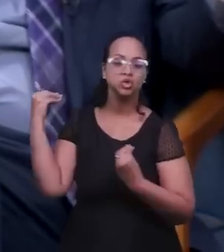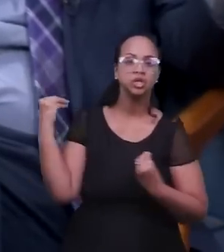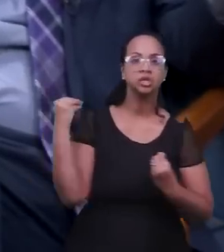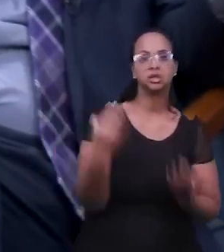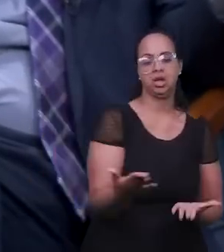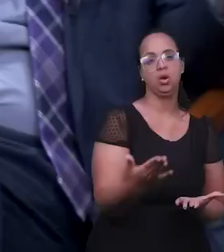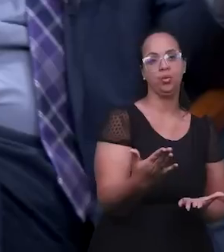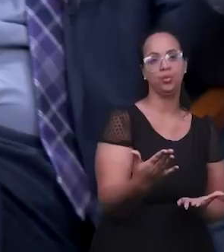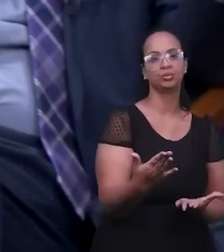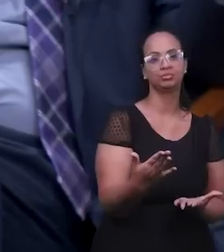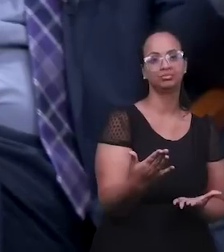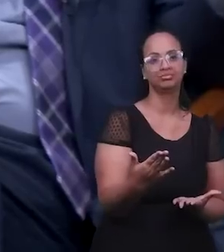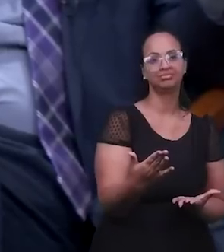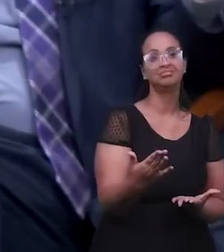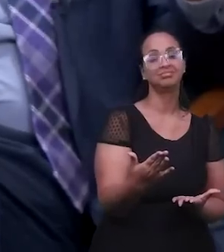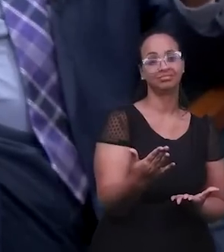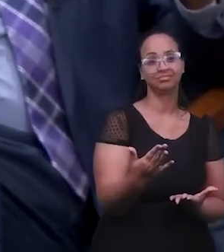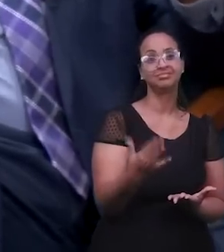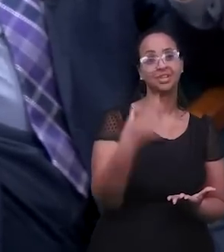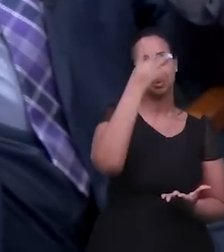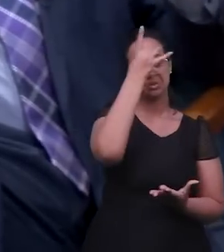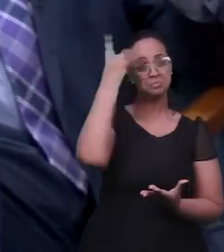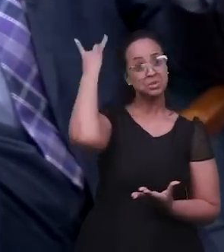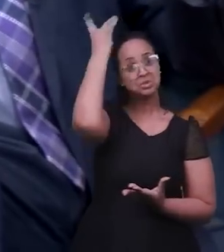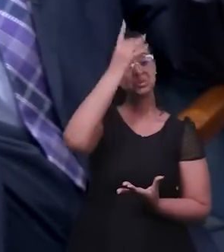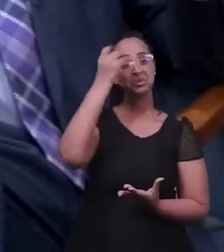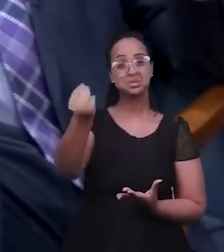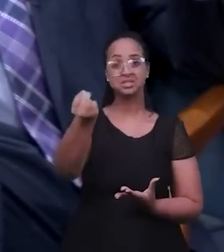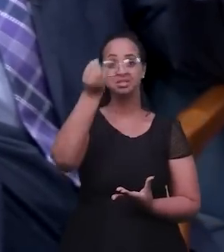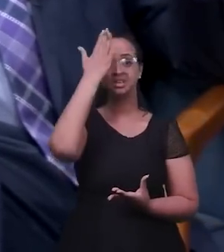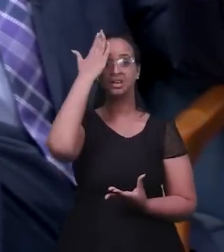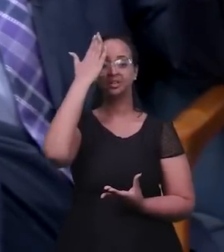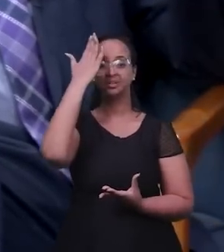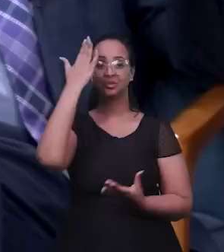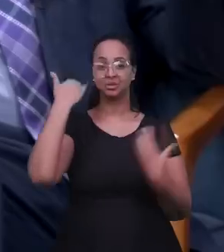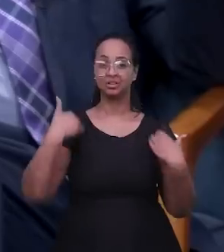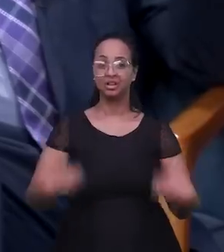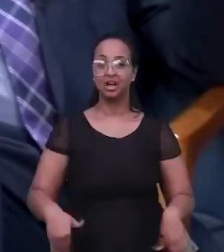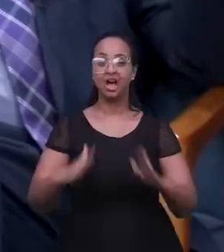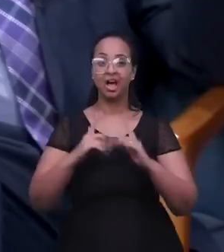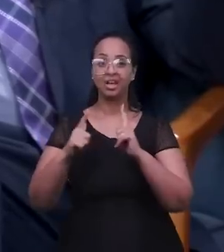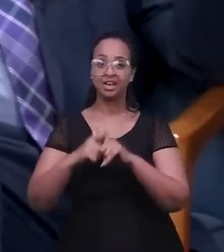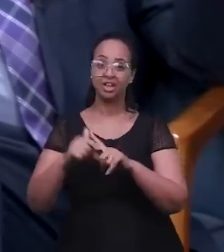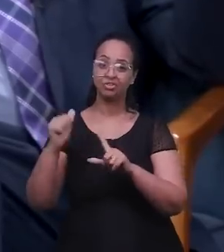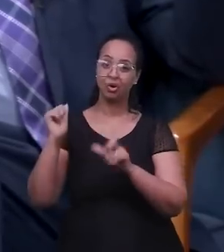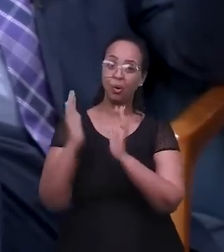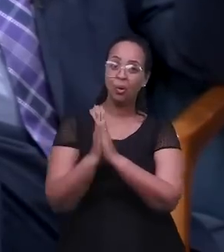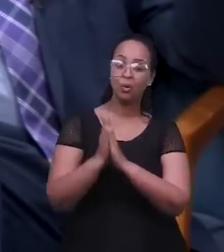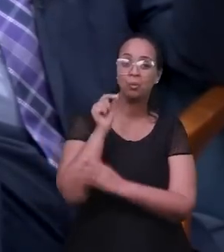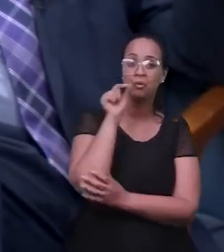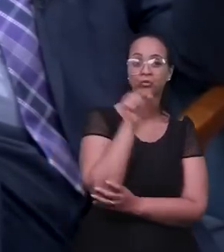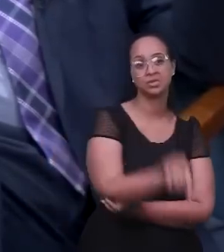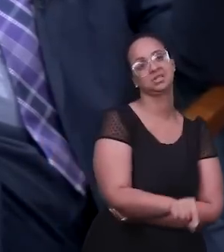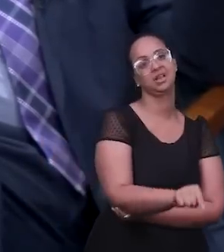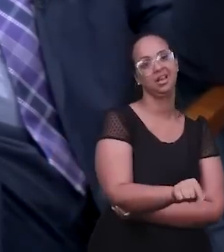dom que é em ti, o qual te foi dado por profecia. Espírito, com a imposição de mãos do presbitério,